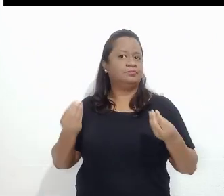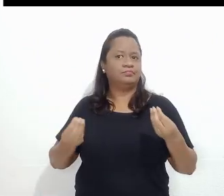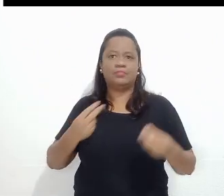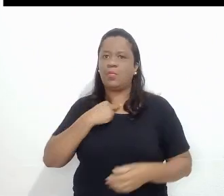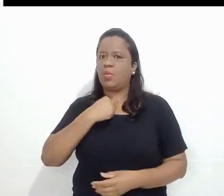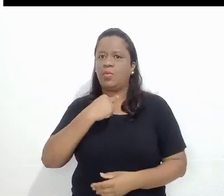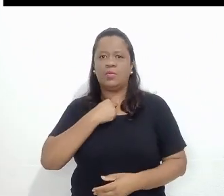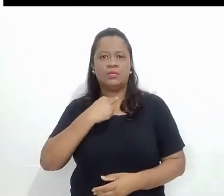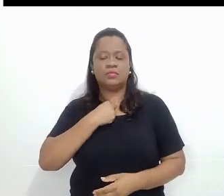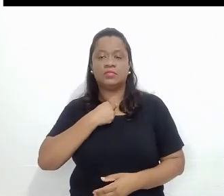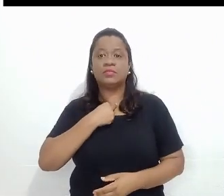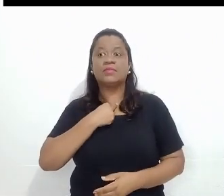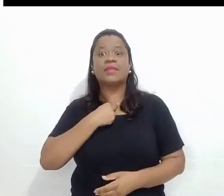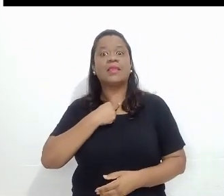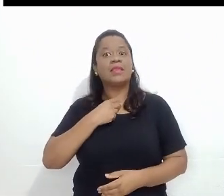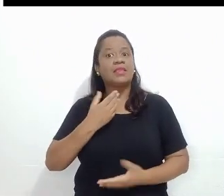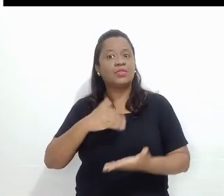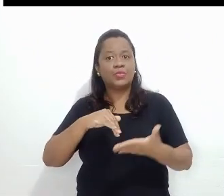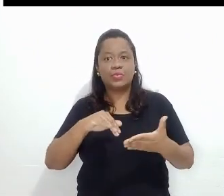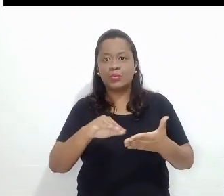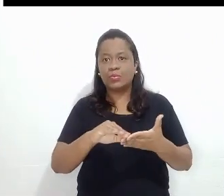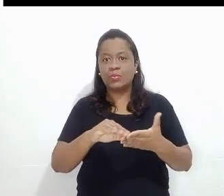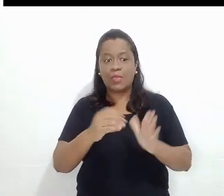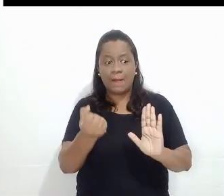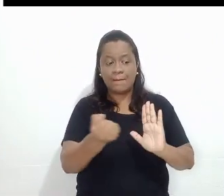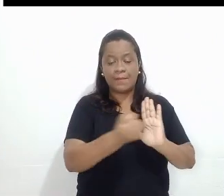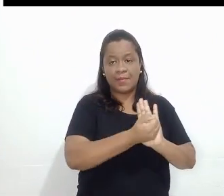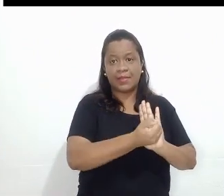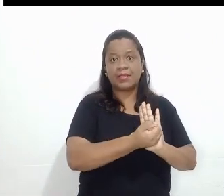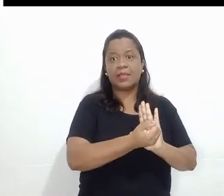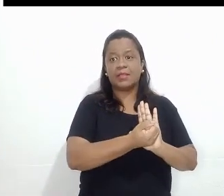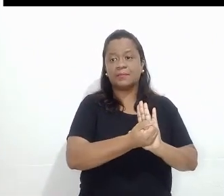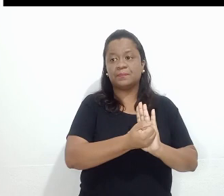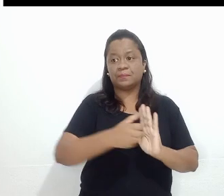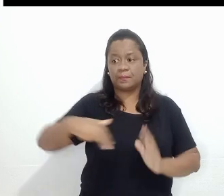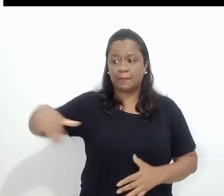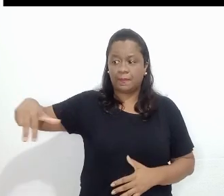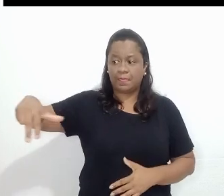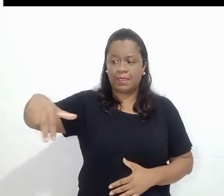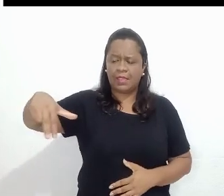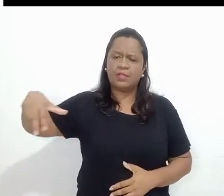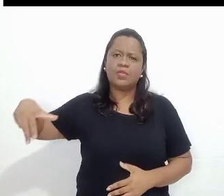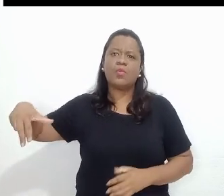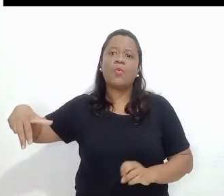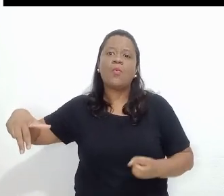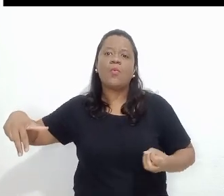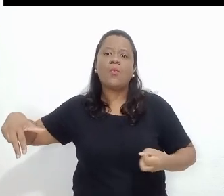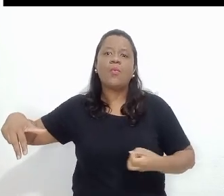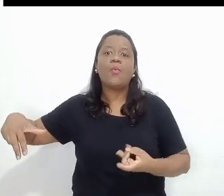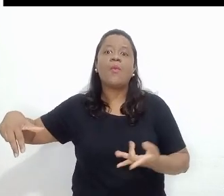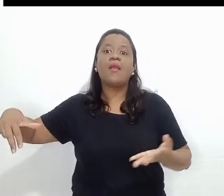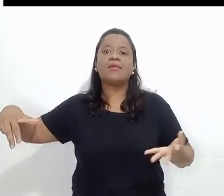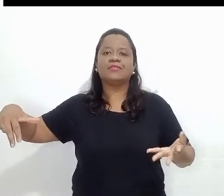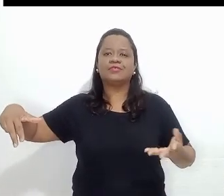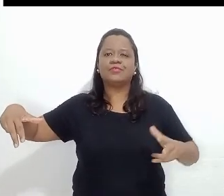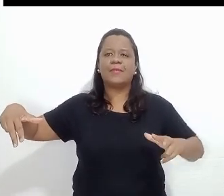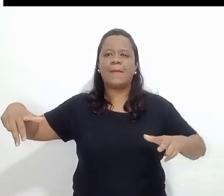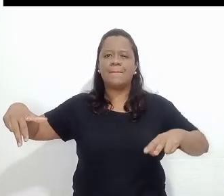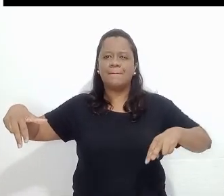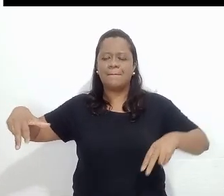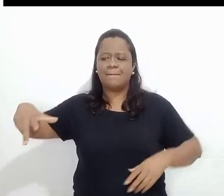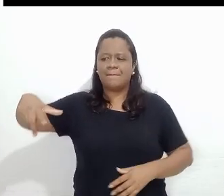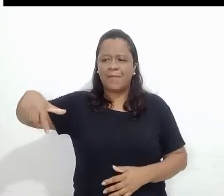Ela vai, tudo é marcado no set de filmagem. O ator sabe quantos passos ele vai dar, aonde ele vai parar,